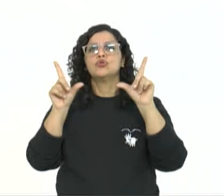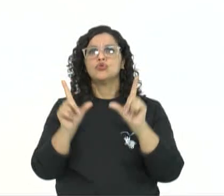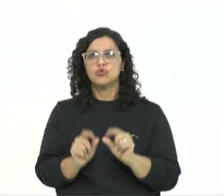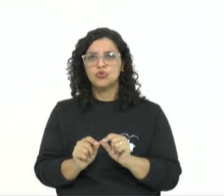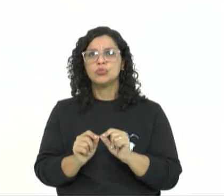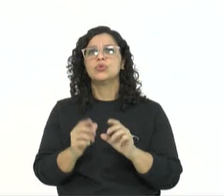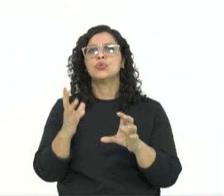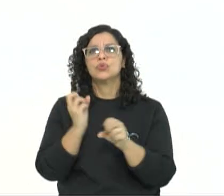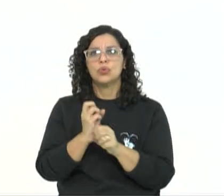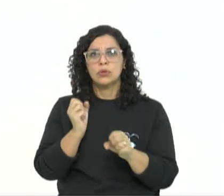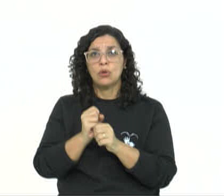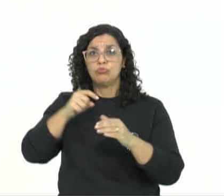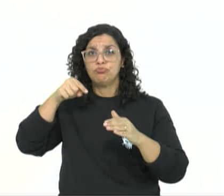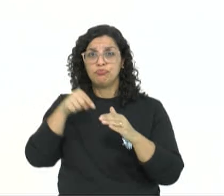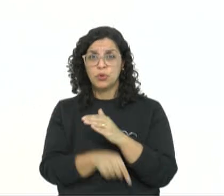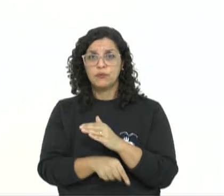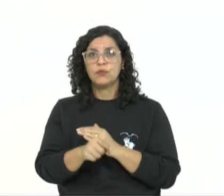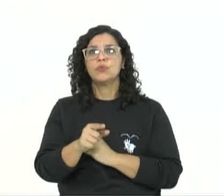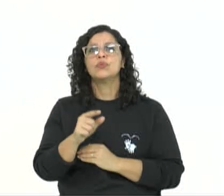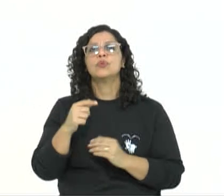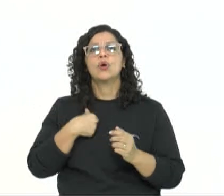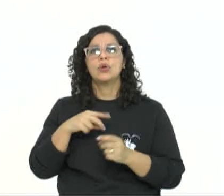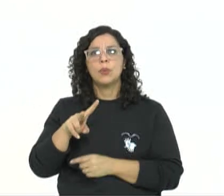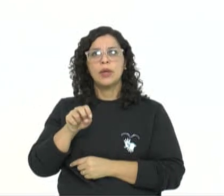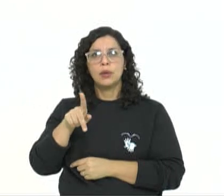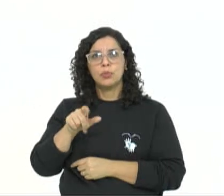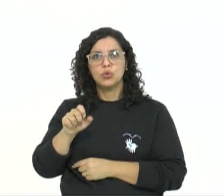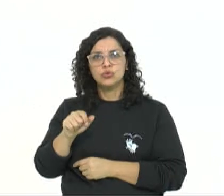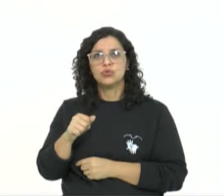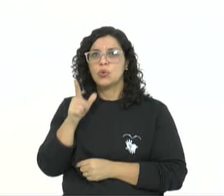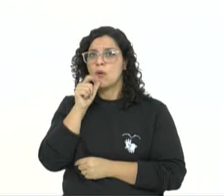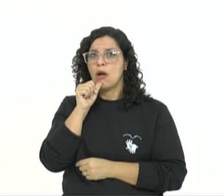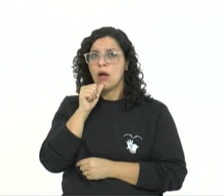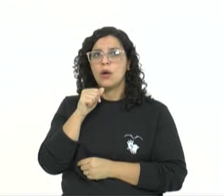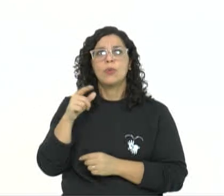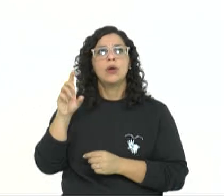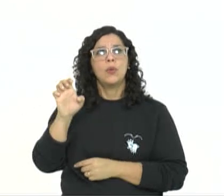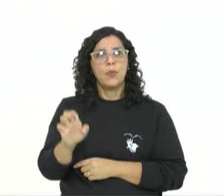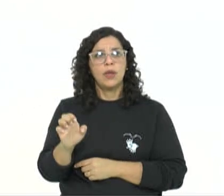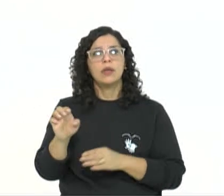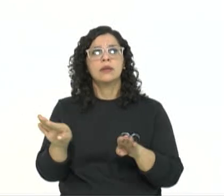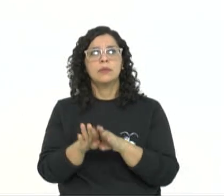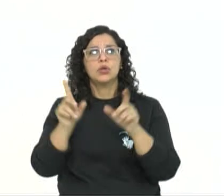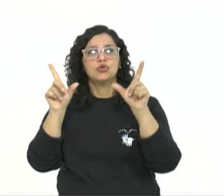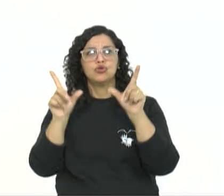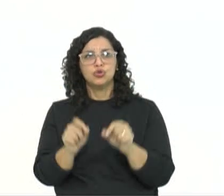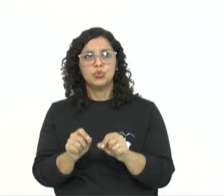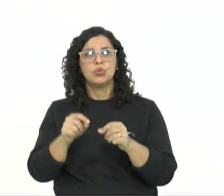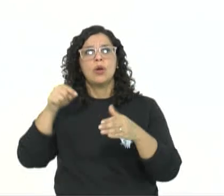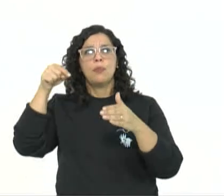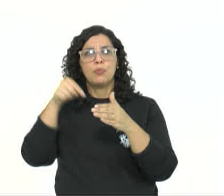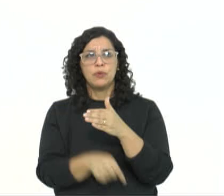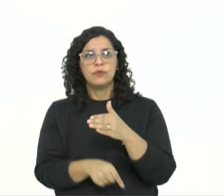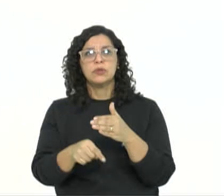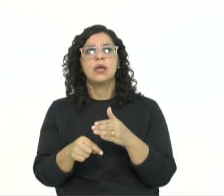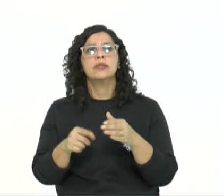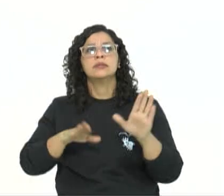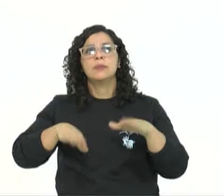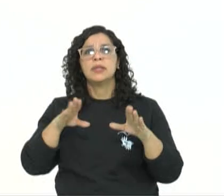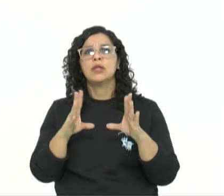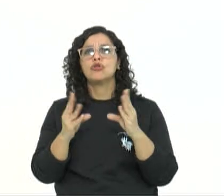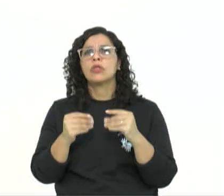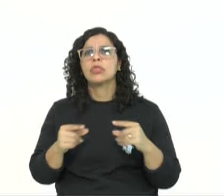diminuição com a profundidade do empuxo exercido pela água, o item E, a diminuição com a profundidade